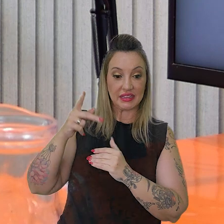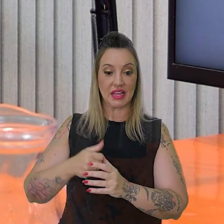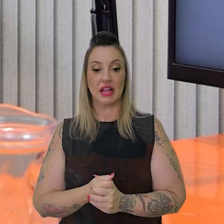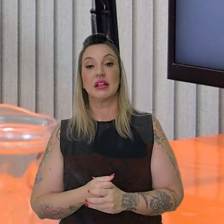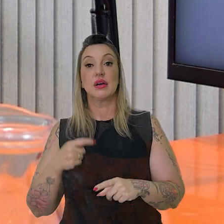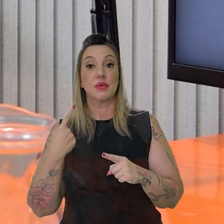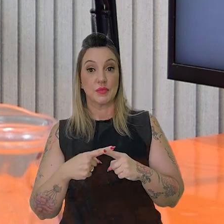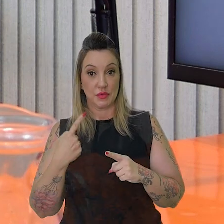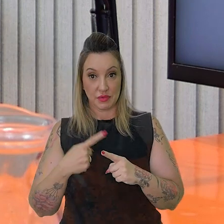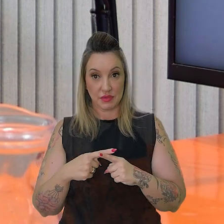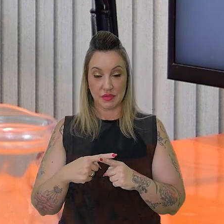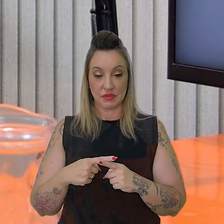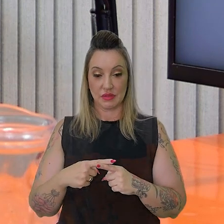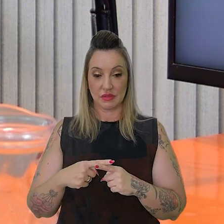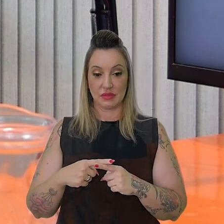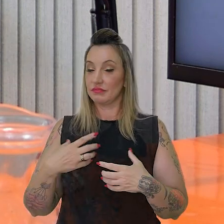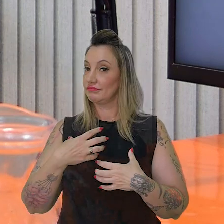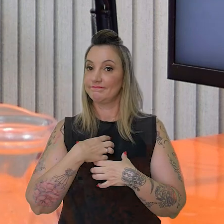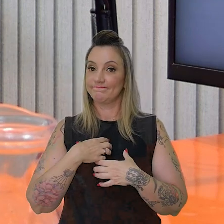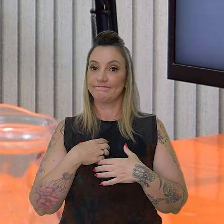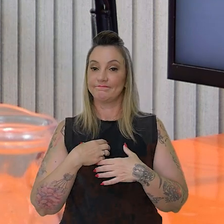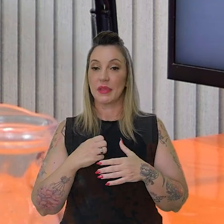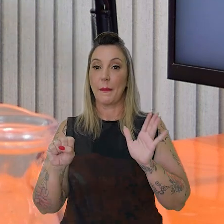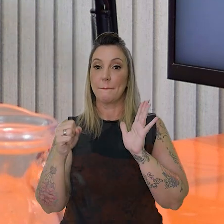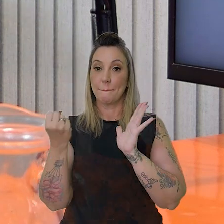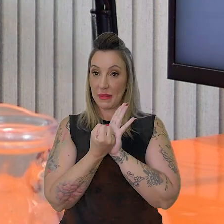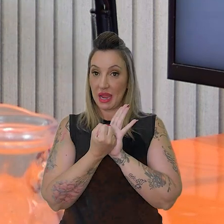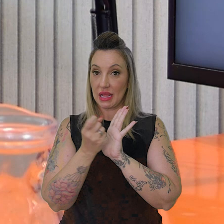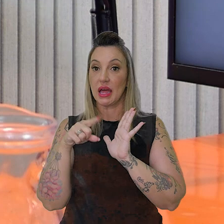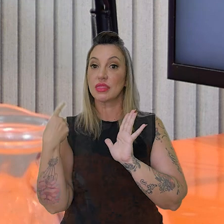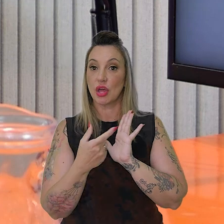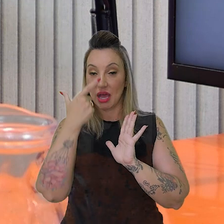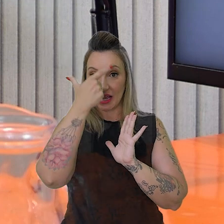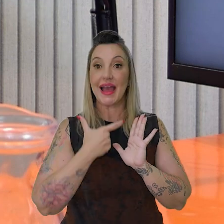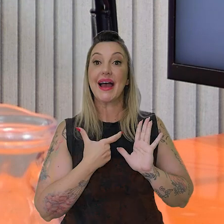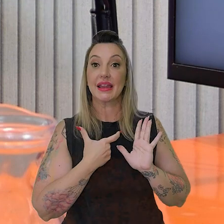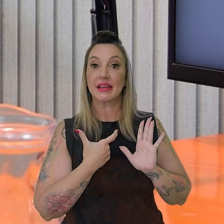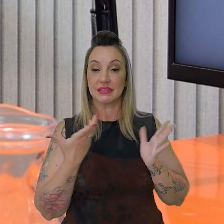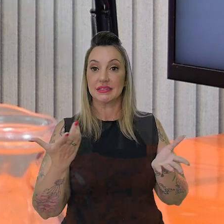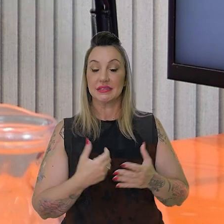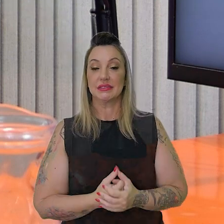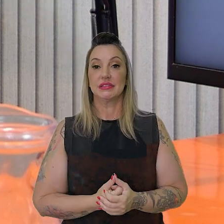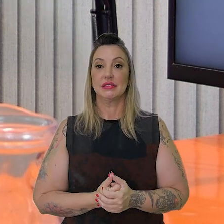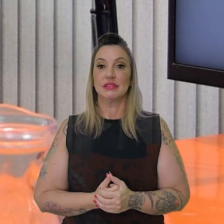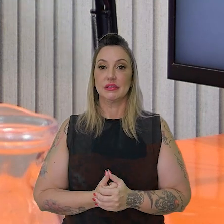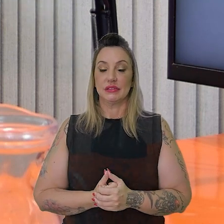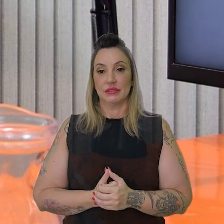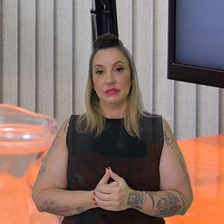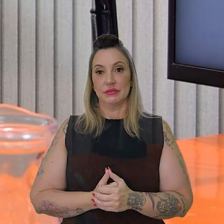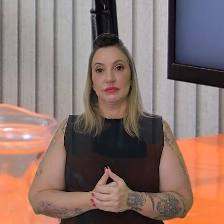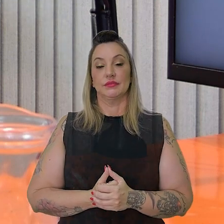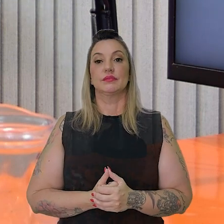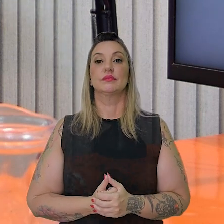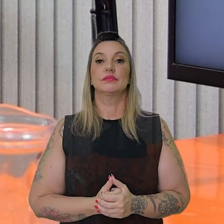dela porque é nossa cara é Nossa marca né É Nossa cara que tá lá literalmente né então